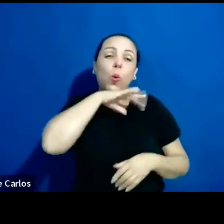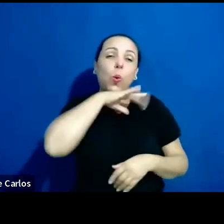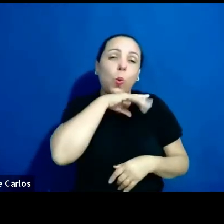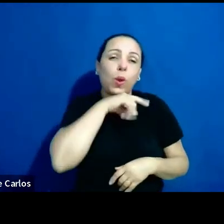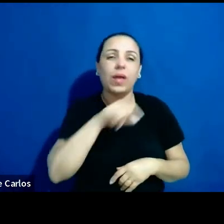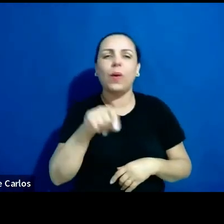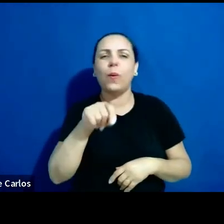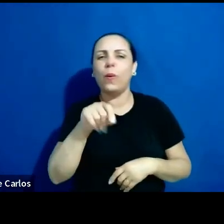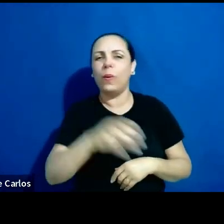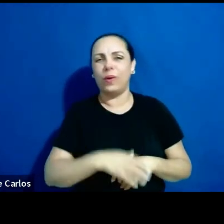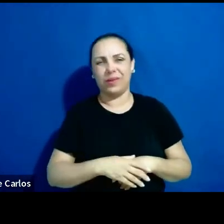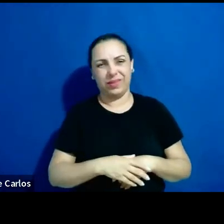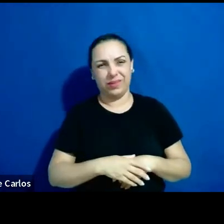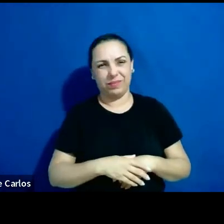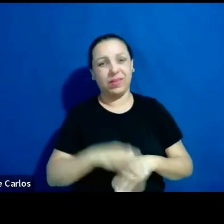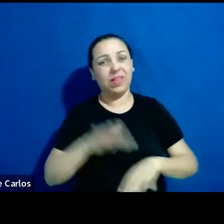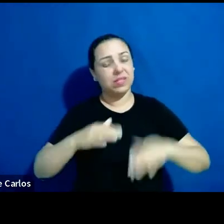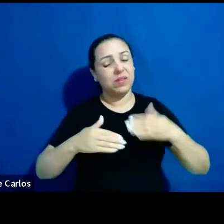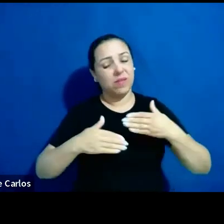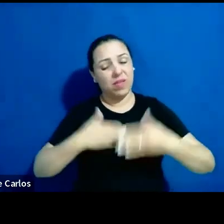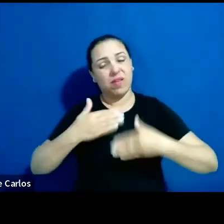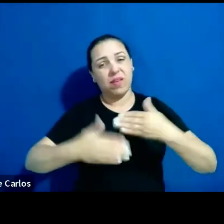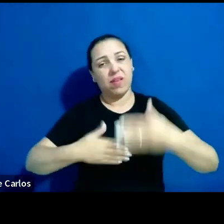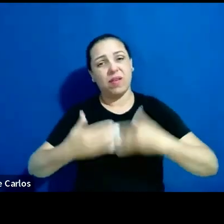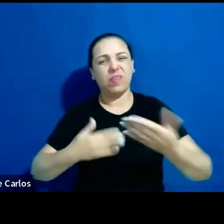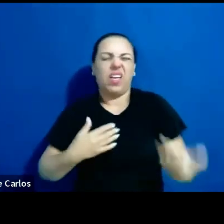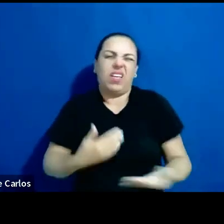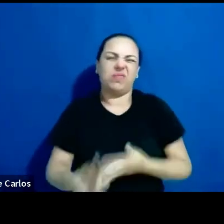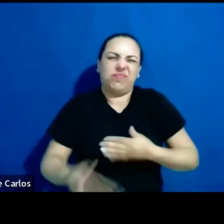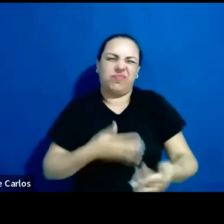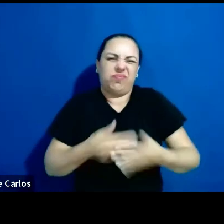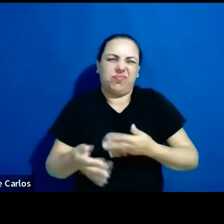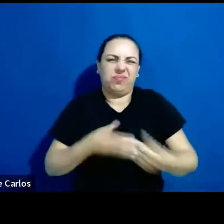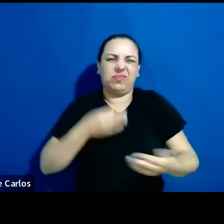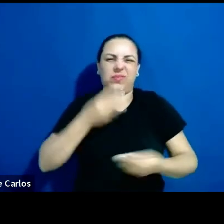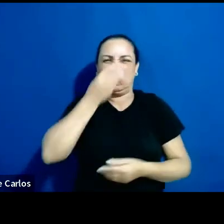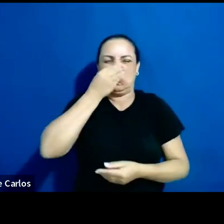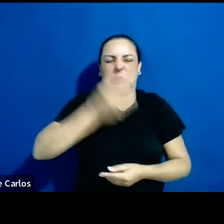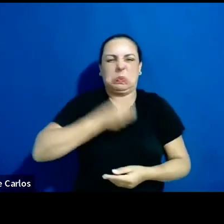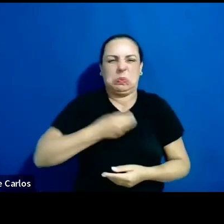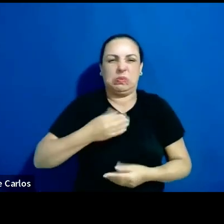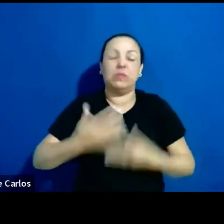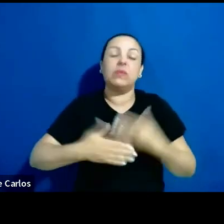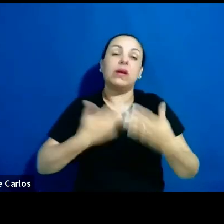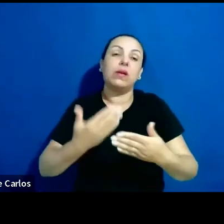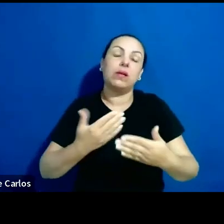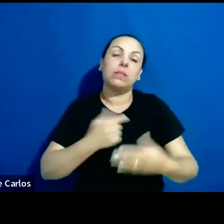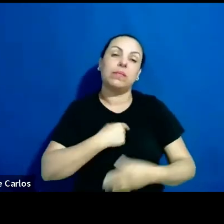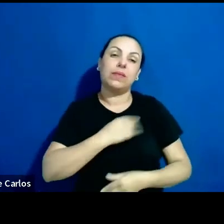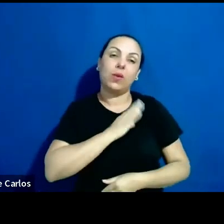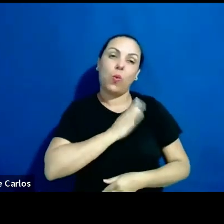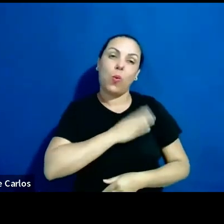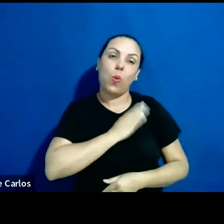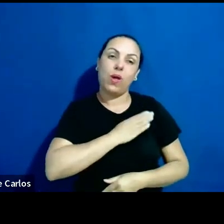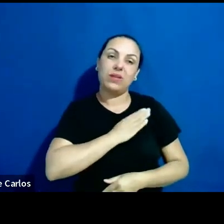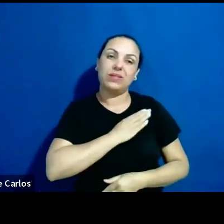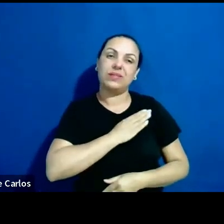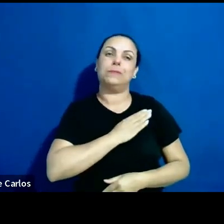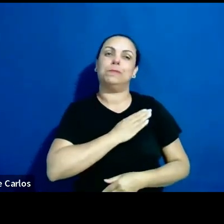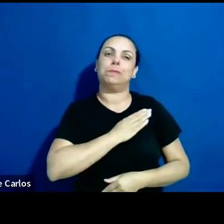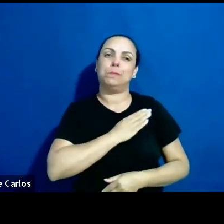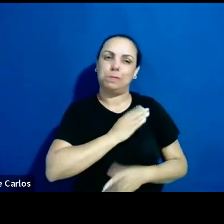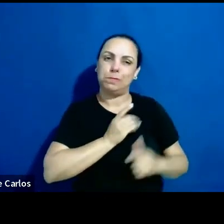dos órgãos mais importantes para o nosso corpo físico, que é o quê? O coração.